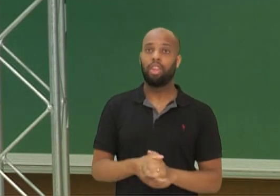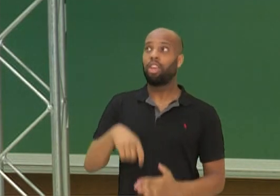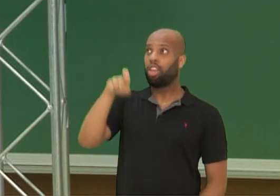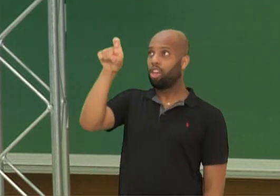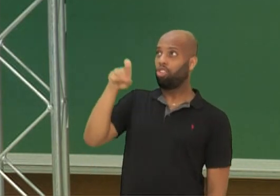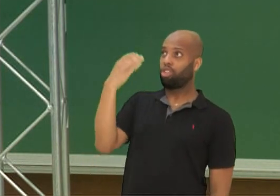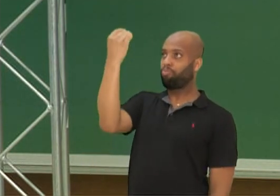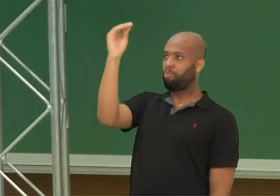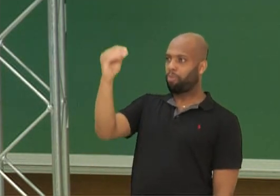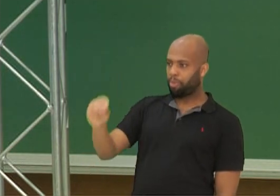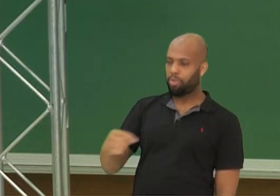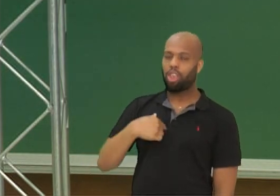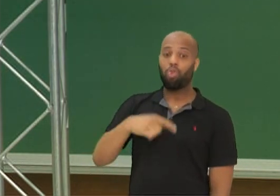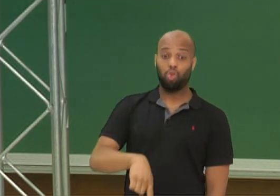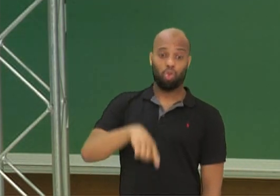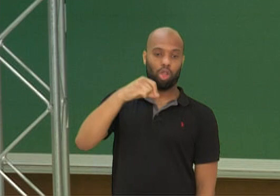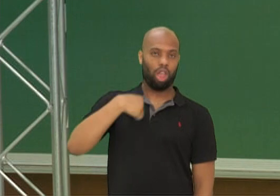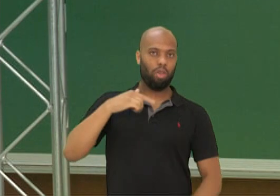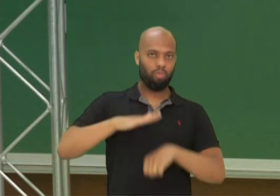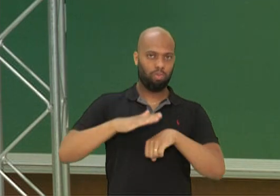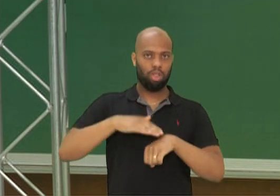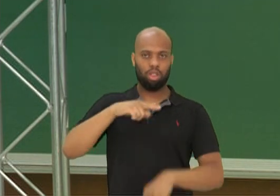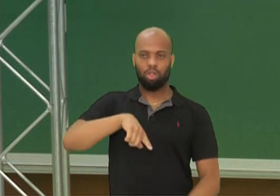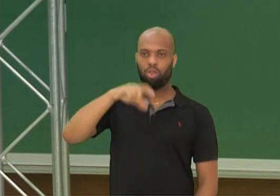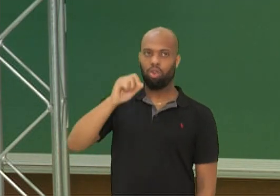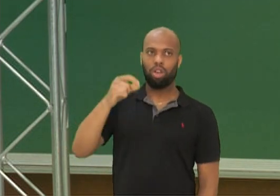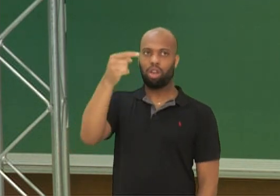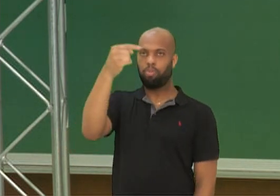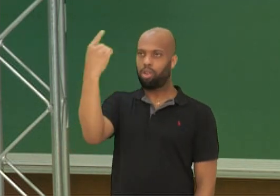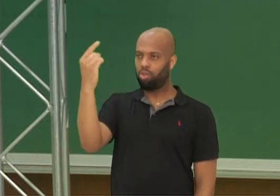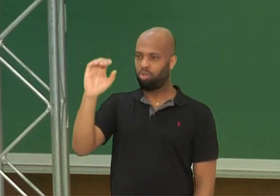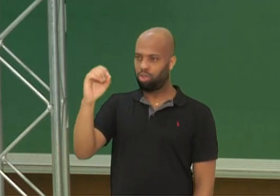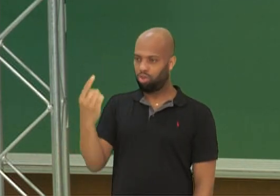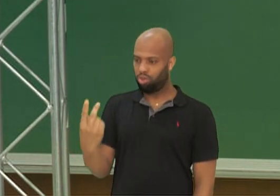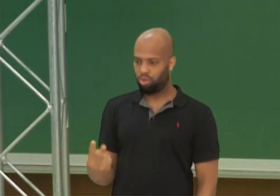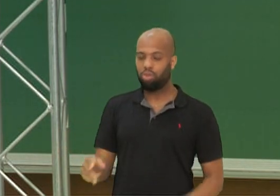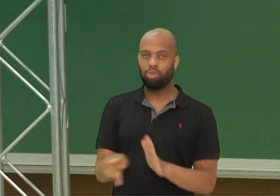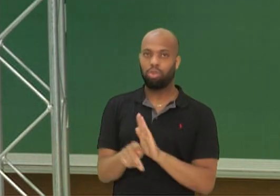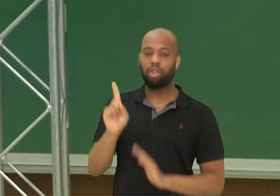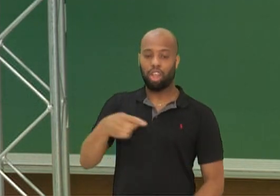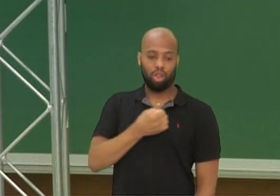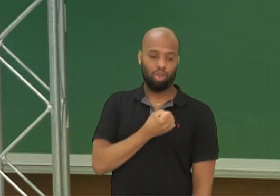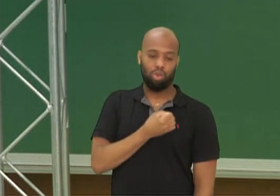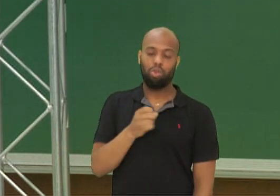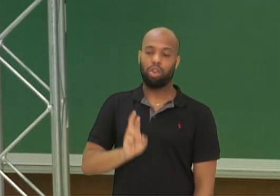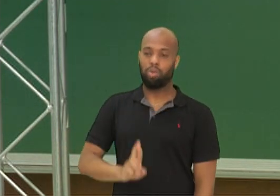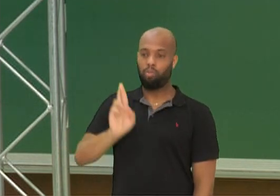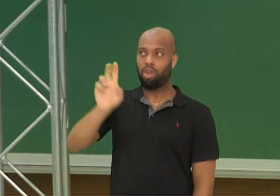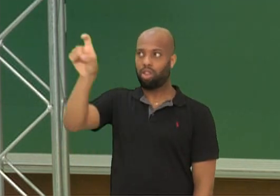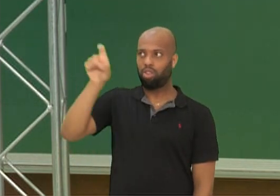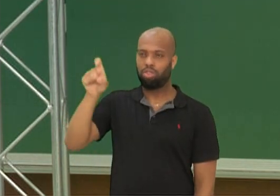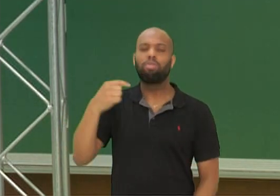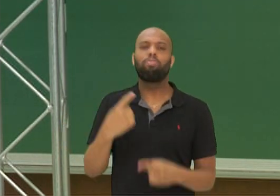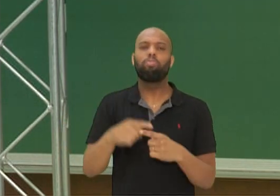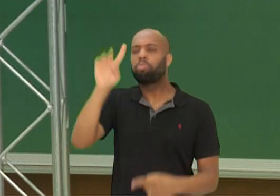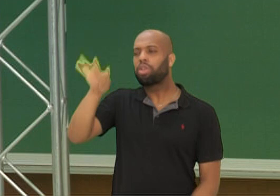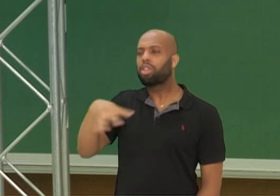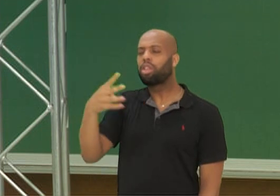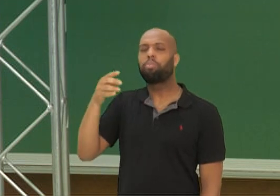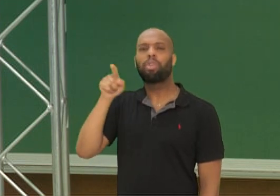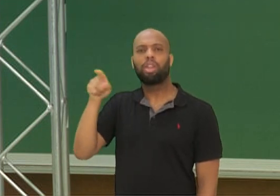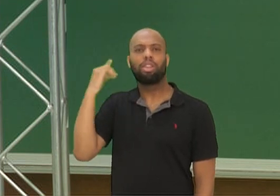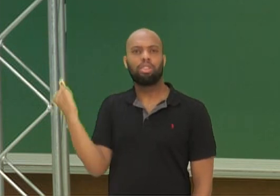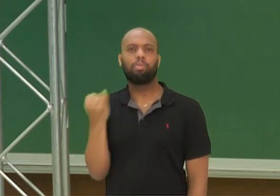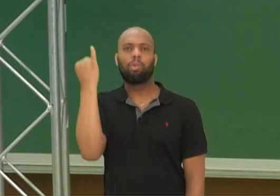professor escolheu aqui menos 1, 0, 1 e 2 como valores de x. Por que essa tabela é